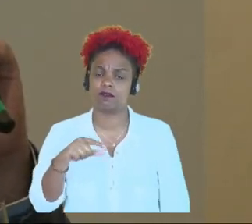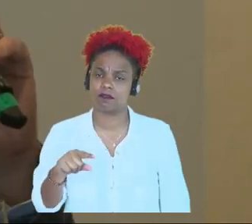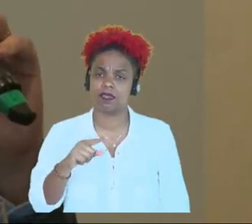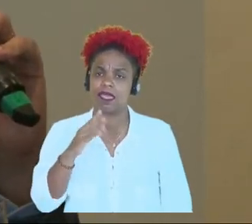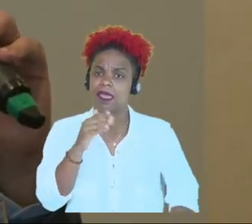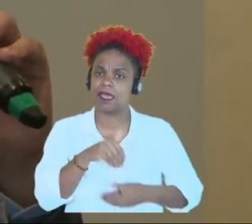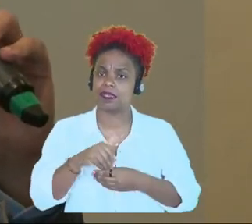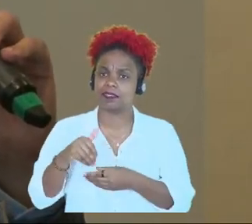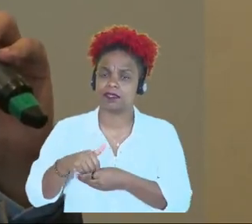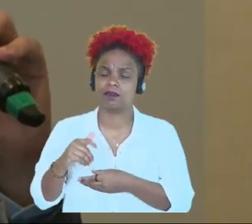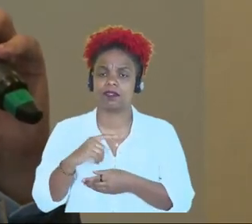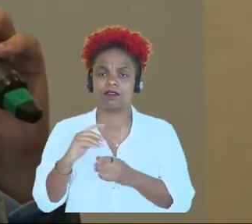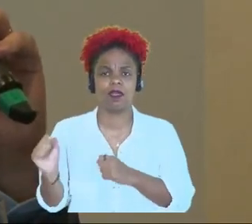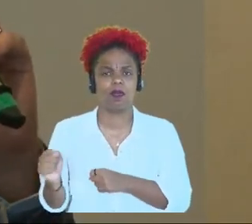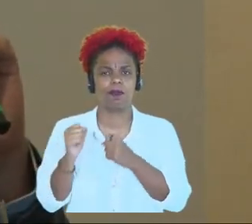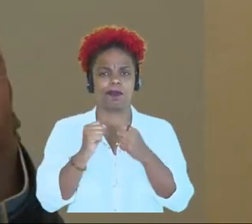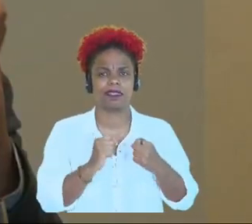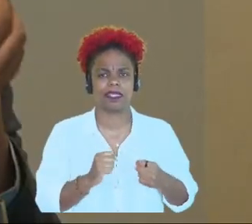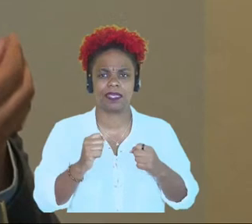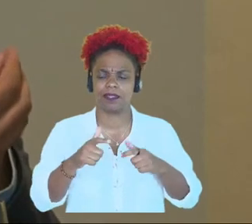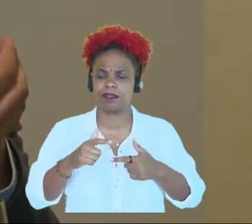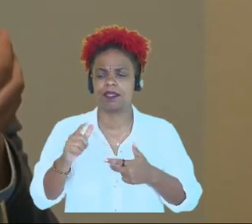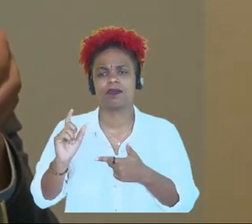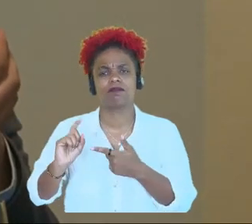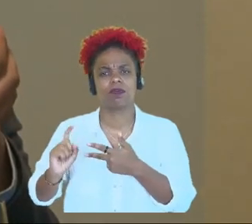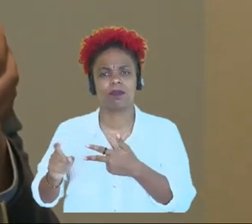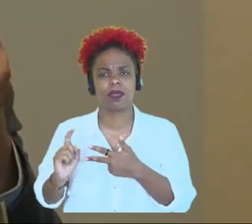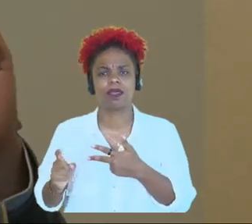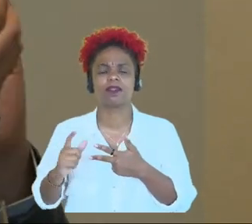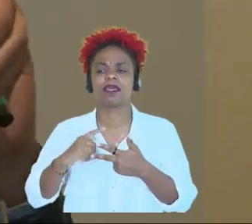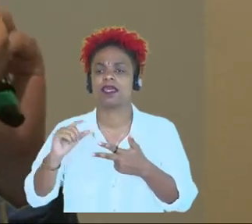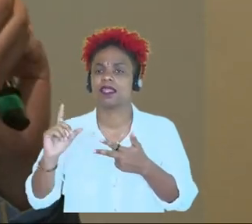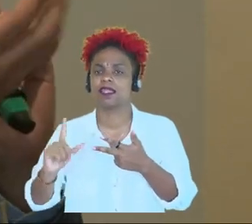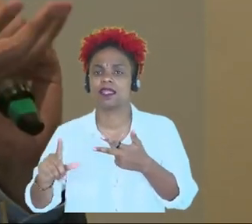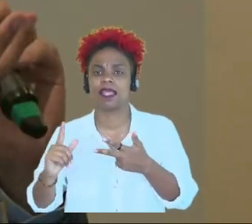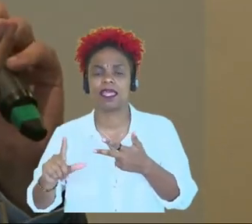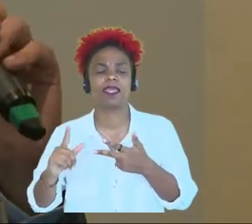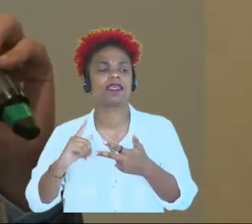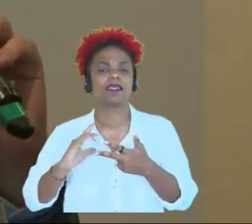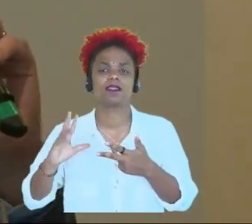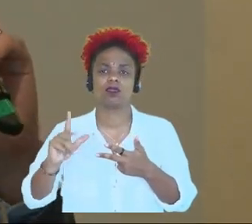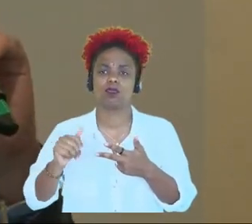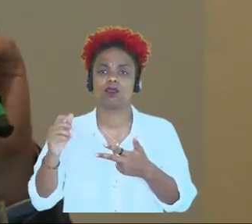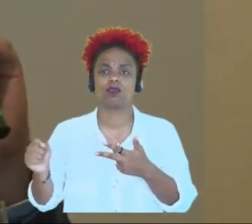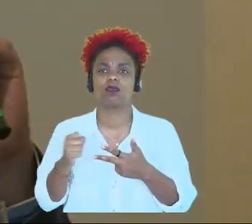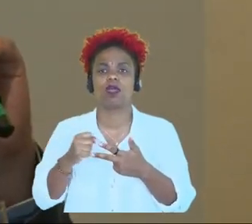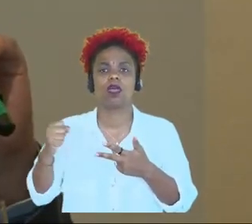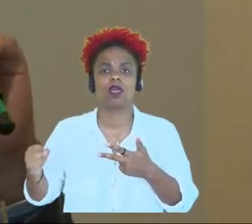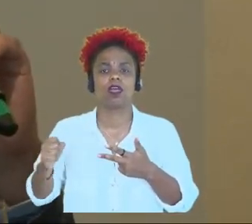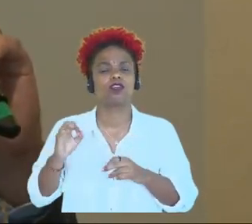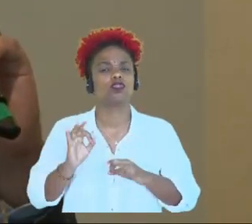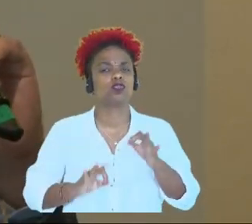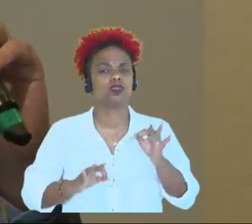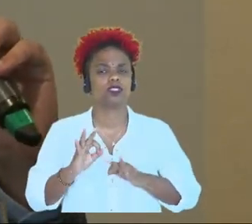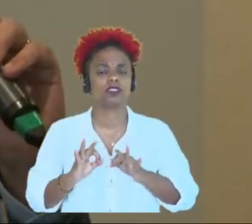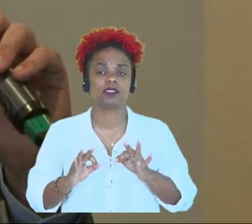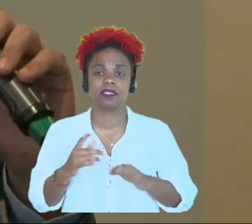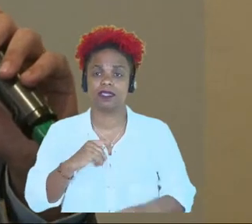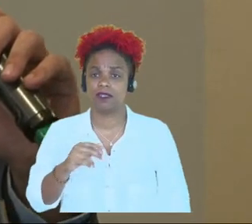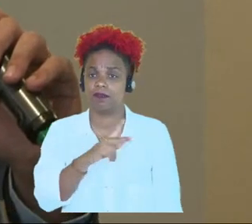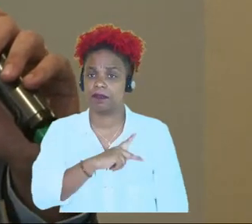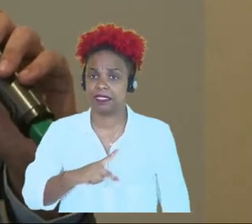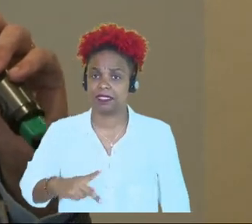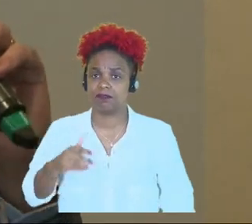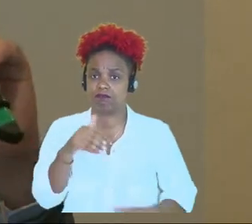A própria existência de um poder executivo e de um poder legislativo, arbitrados pelo poder judiciário, é que, enquanto o presidente é eleito